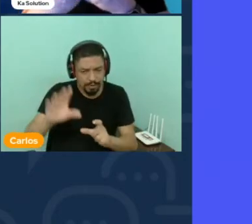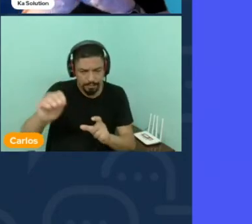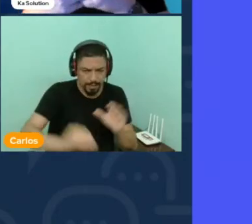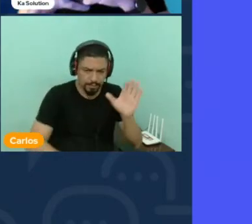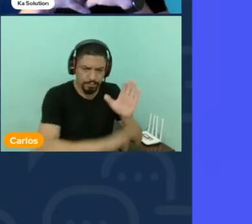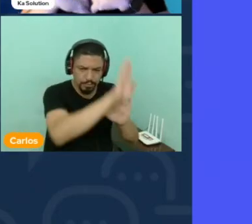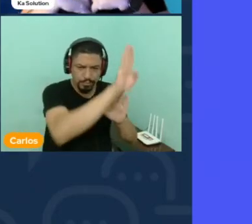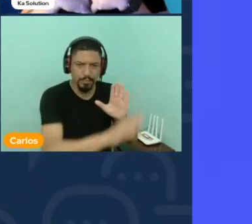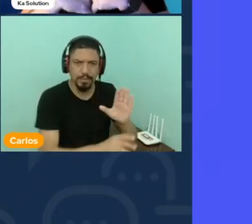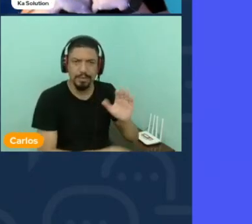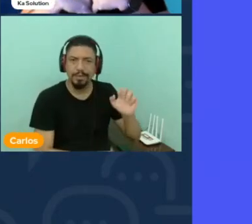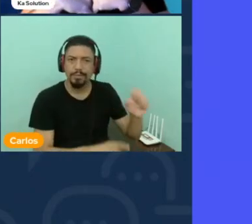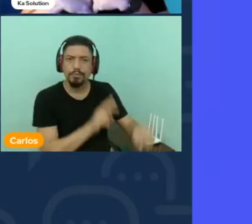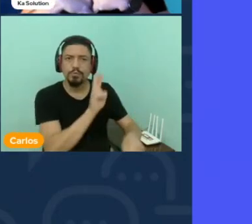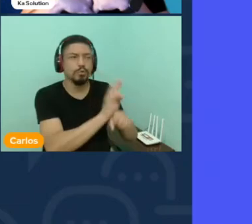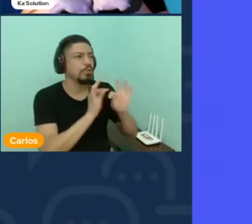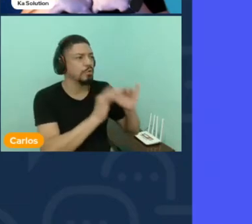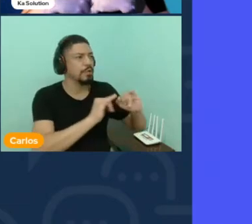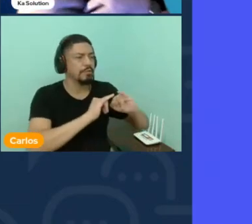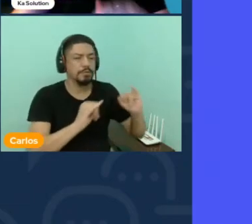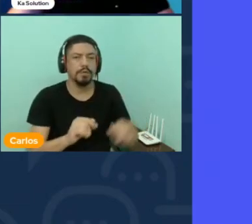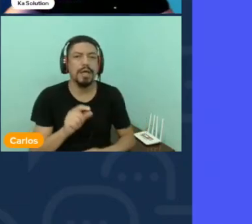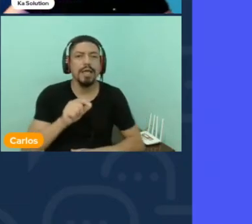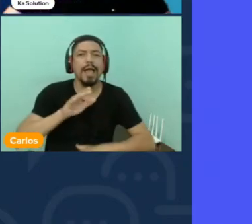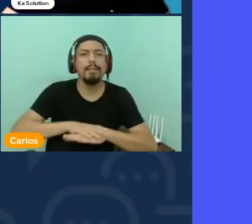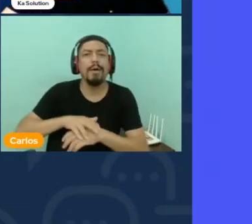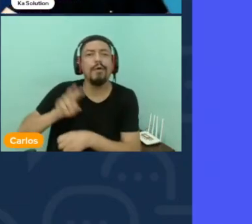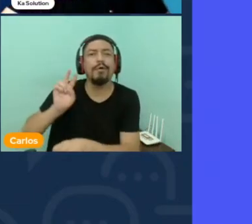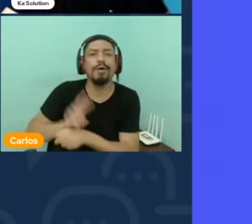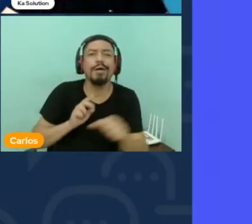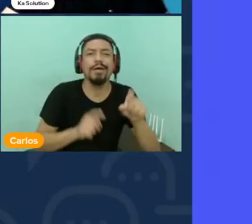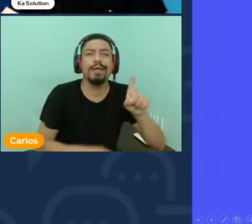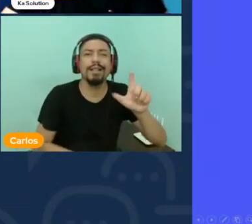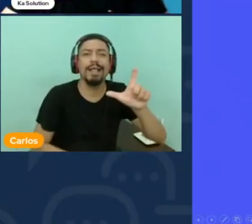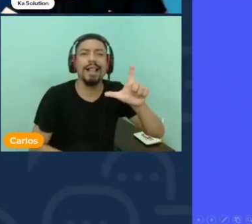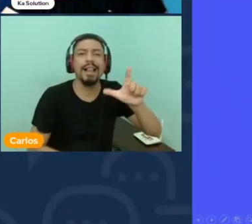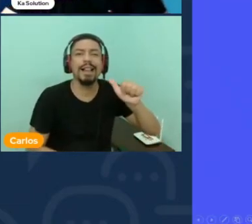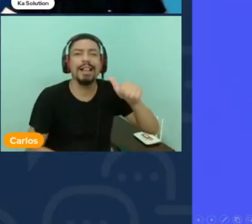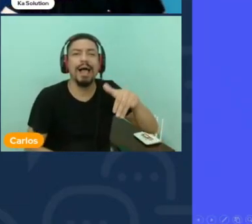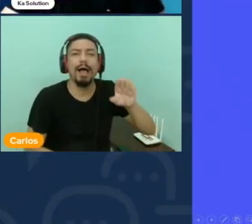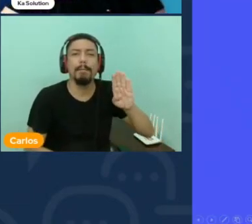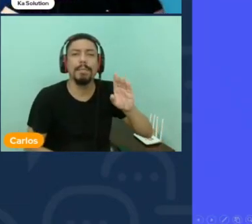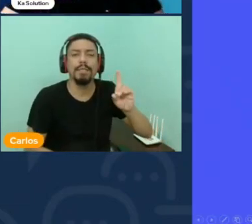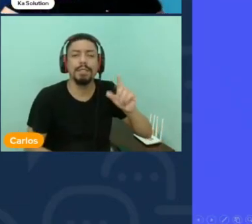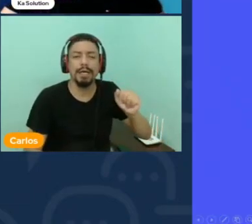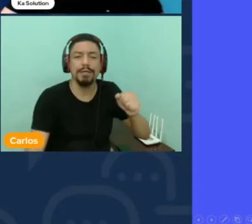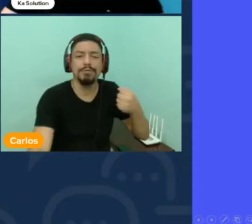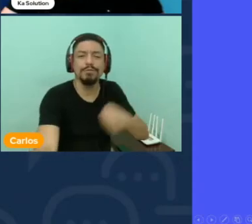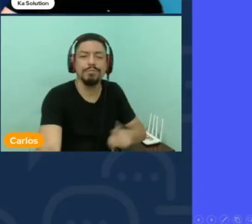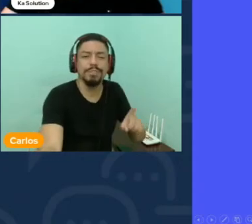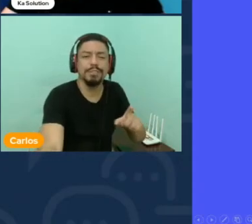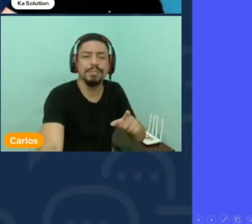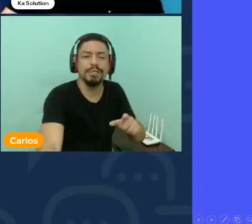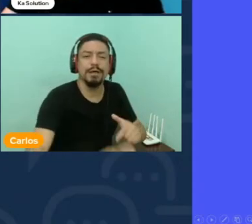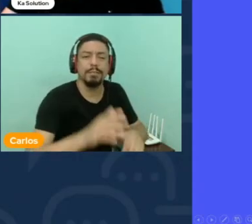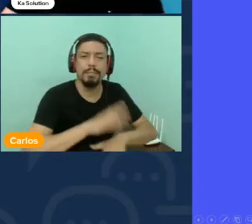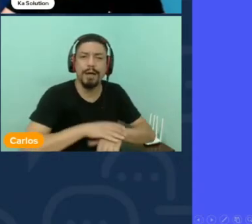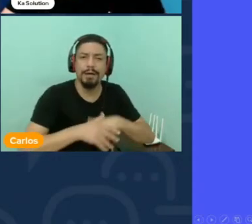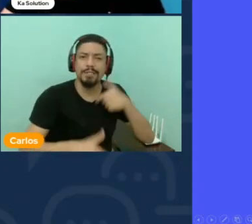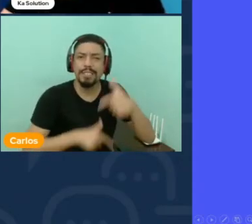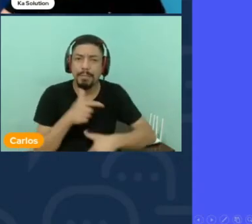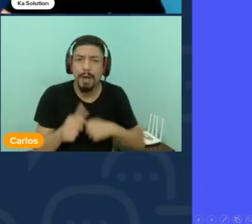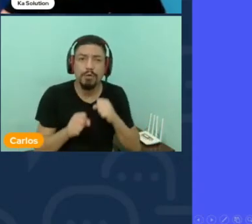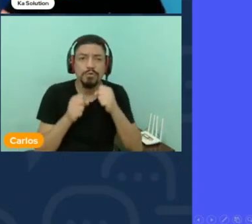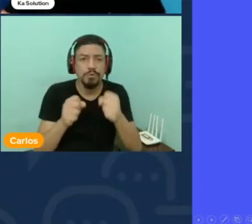Quem faz isso? O AWS Lambda. Com o Lambda, eu não preciso ter o trabalho, o esforço